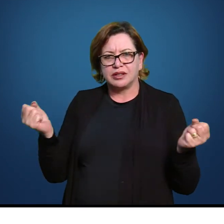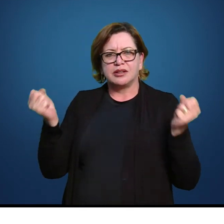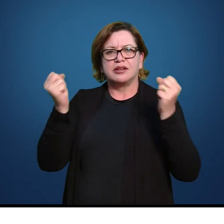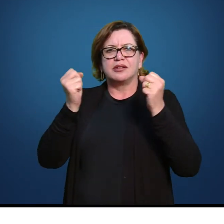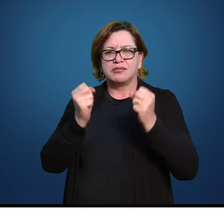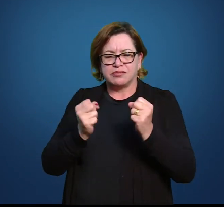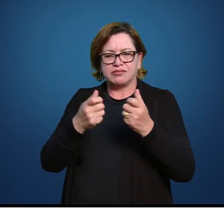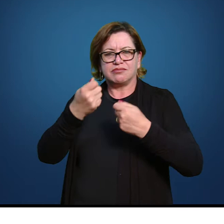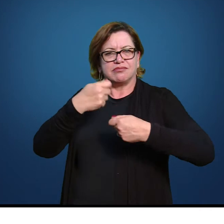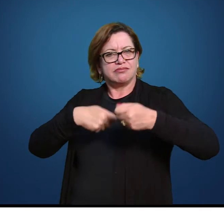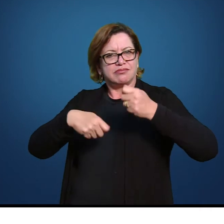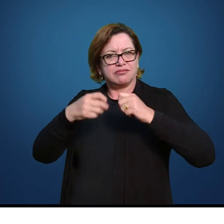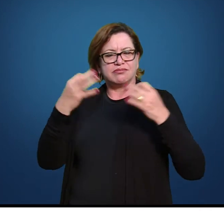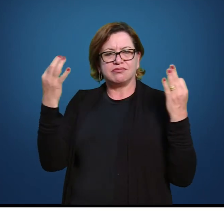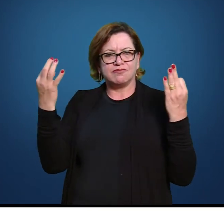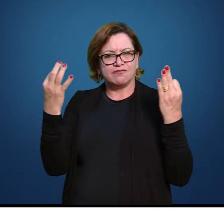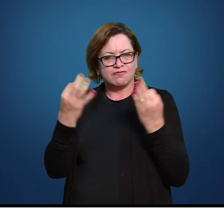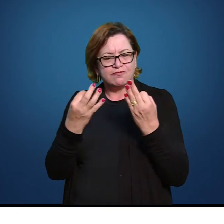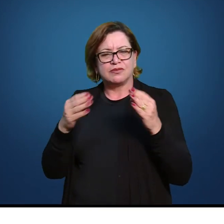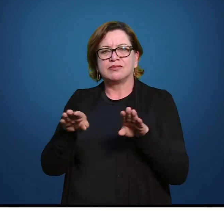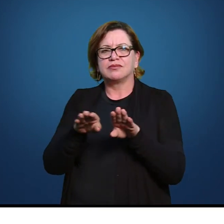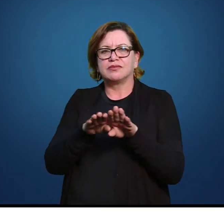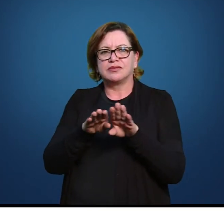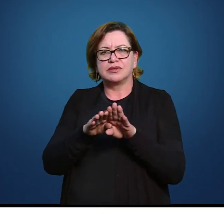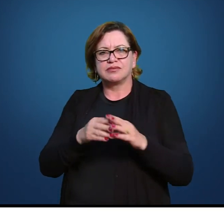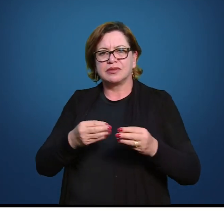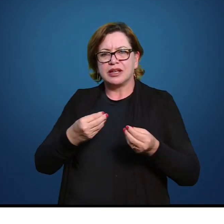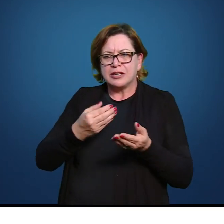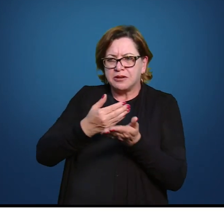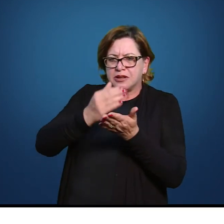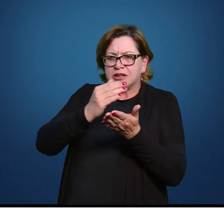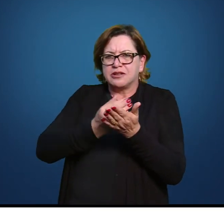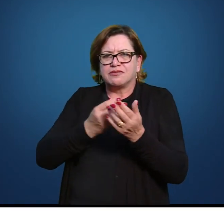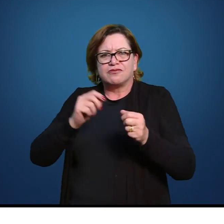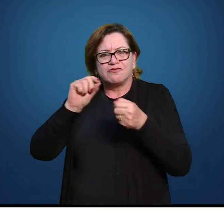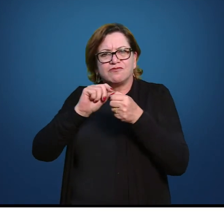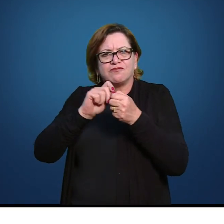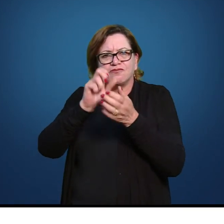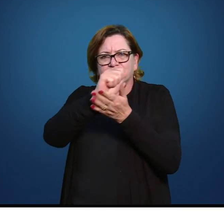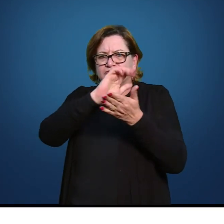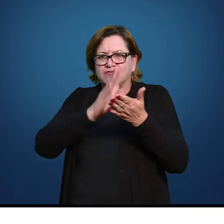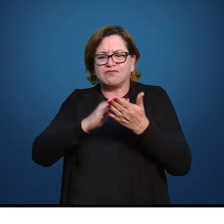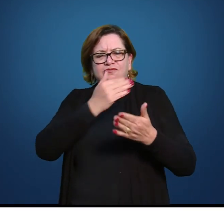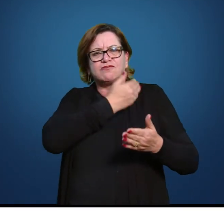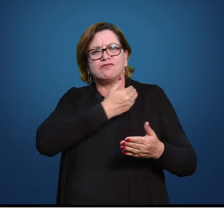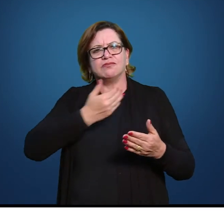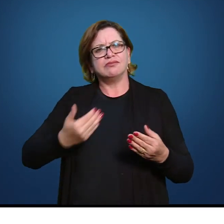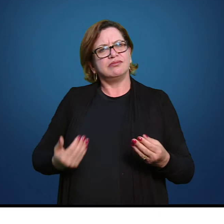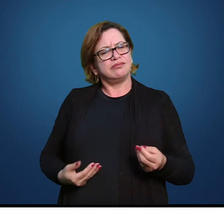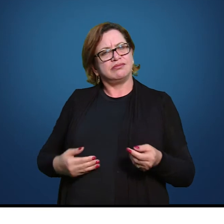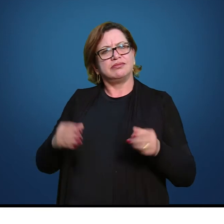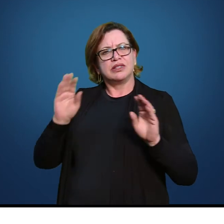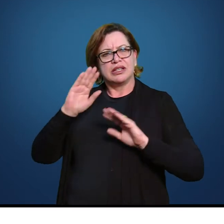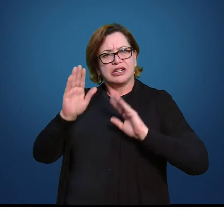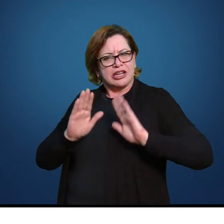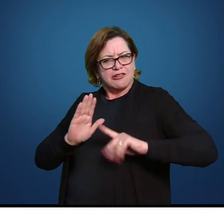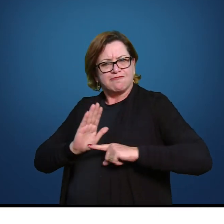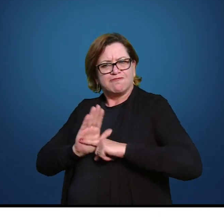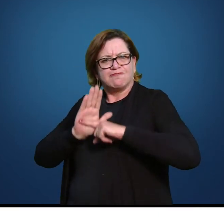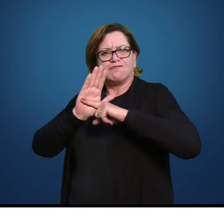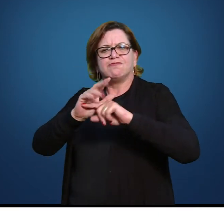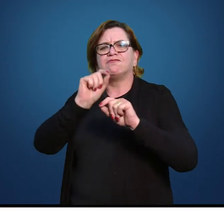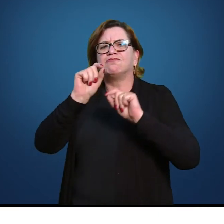possa gerir de uma forma eficiente e também destinar as suas atividades públicas de forma que venham a atender